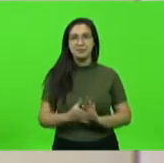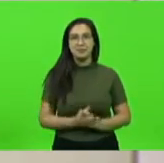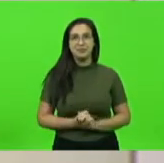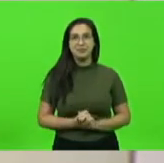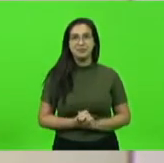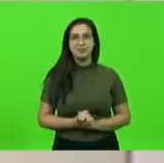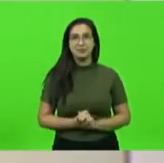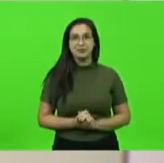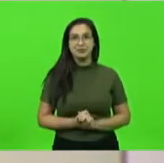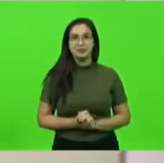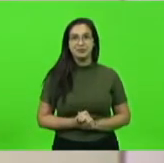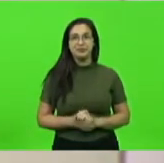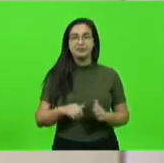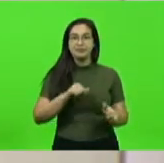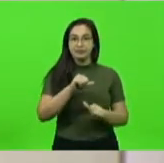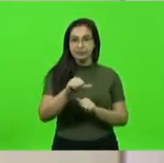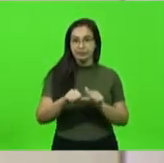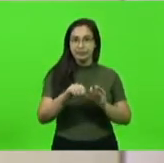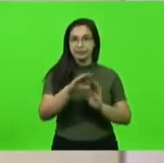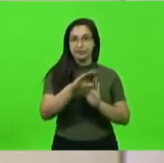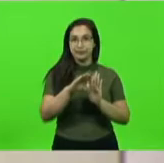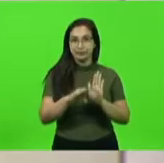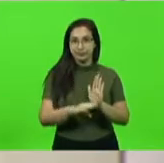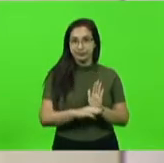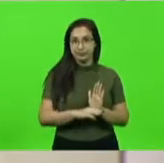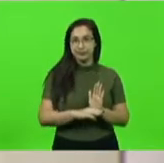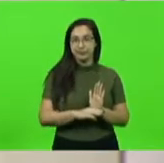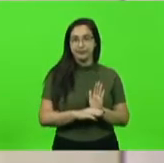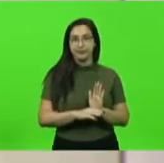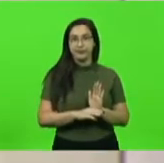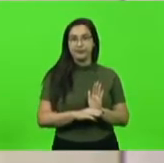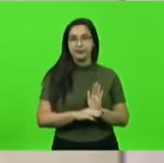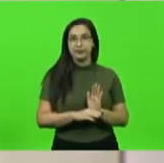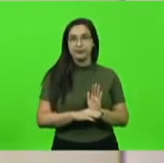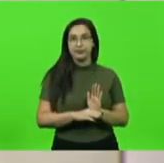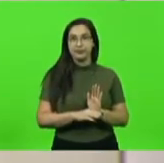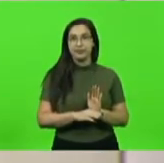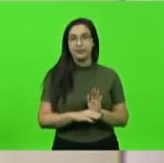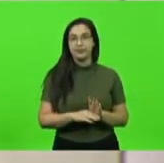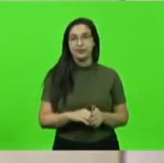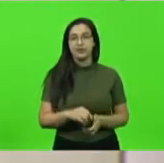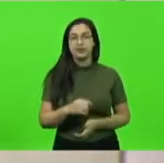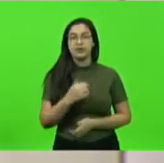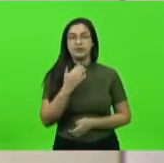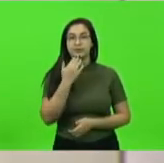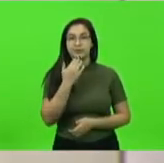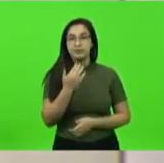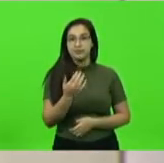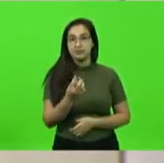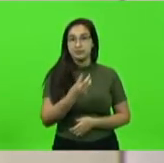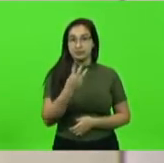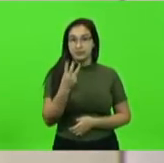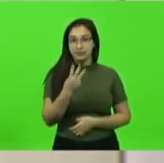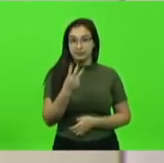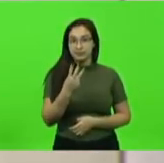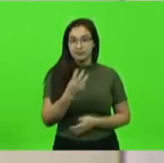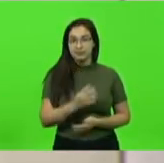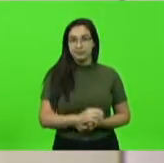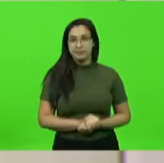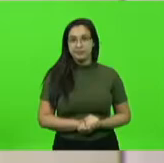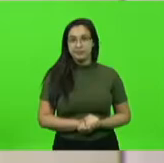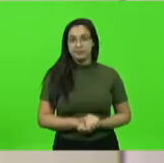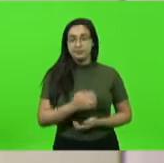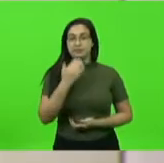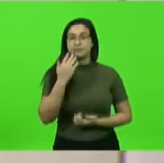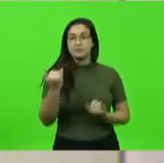Farei uma inversão de pauta. Nós temos apenas 3 requerimentos e 1 extra-pauta para votarmos. Pedidos